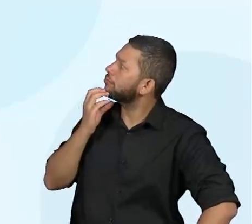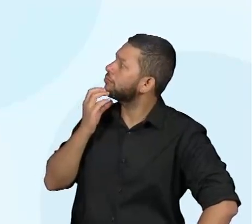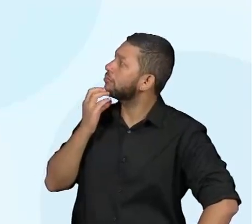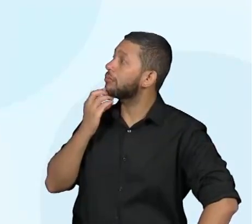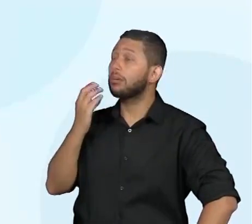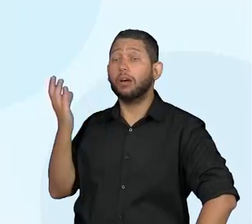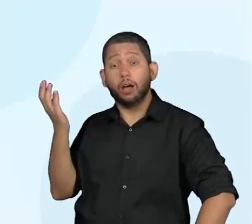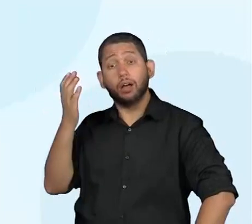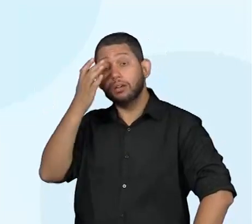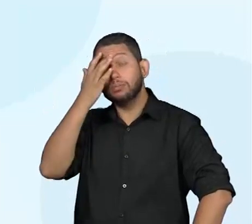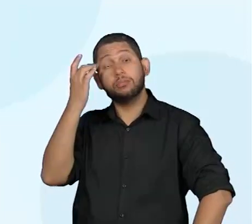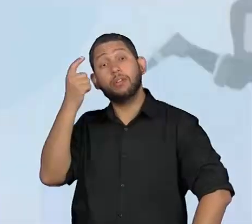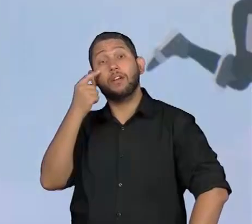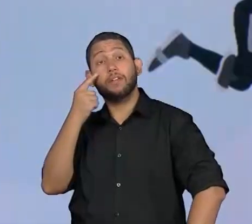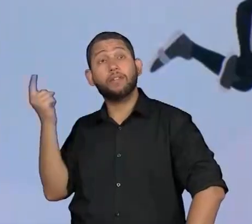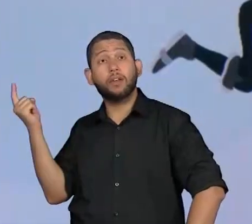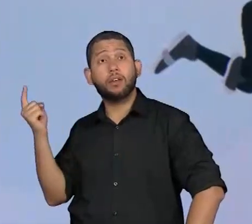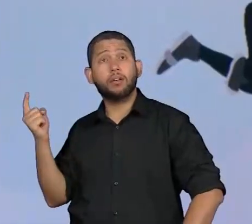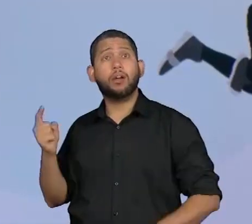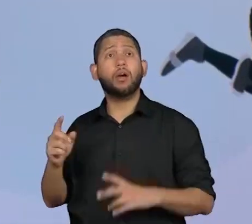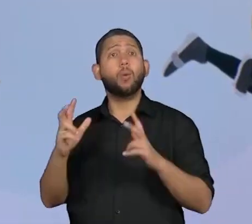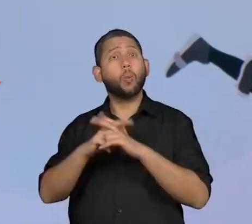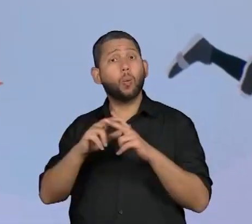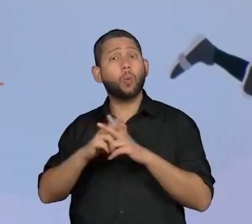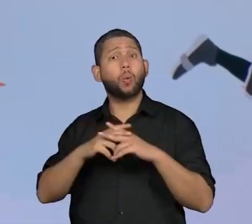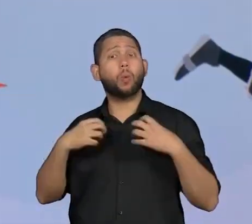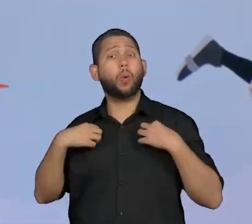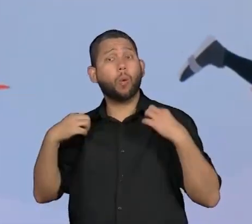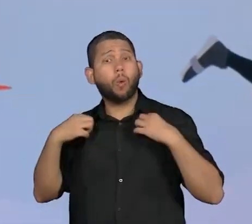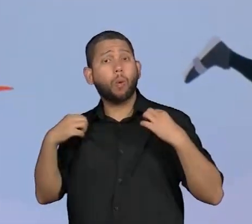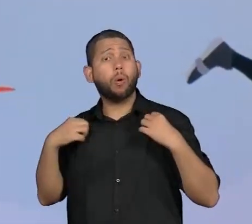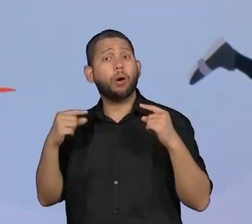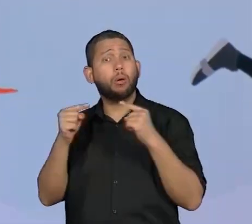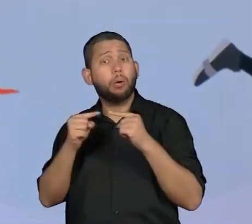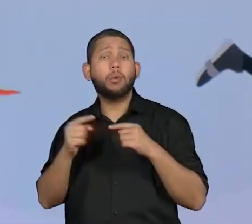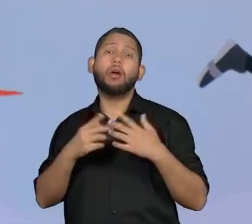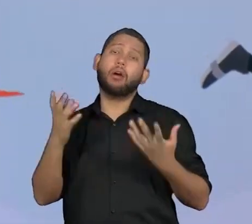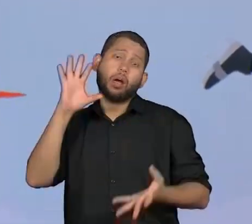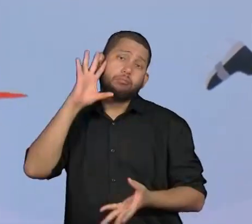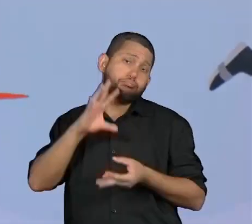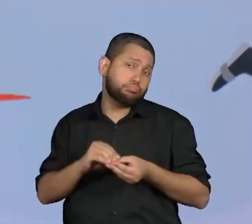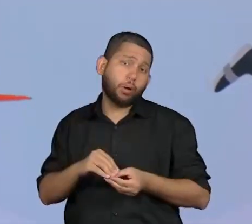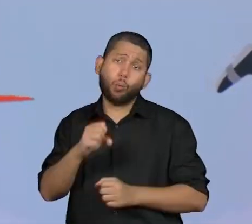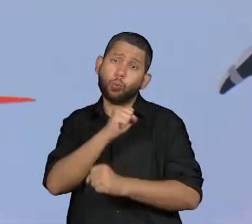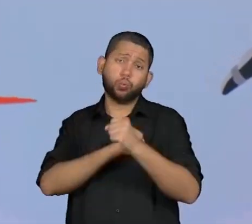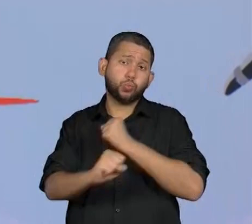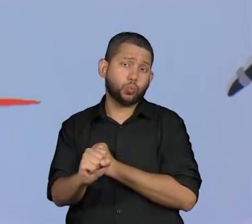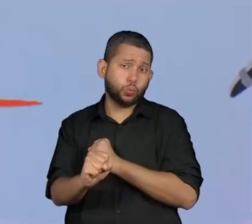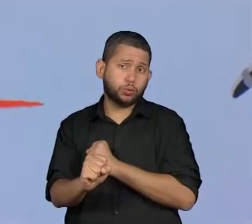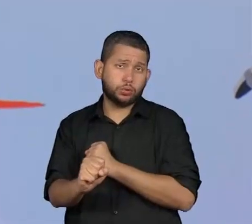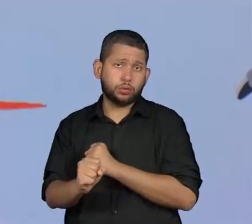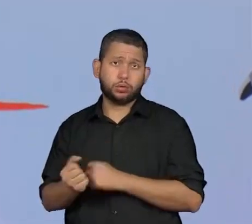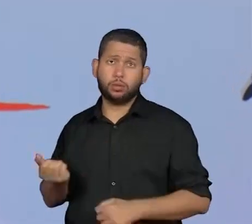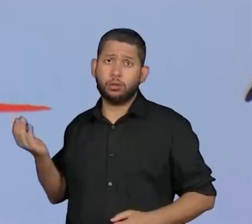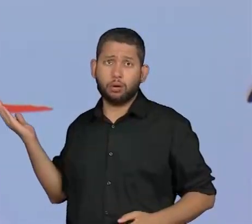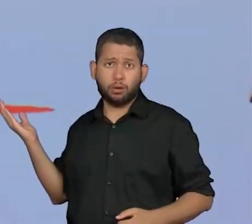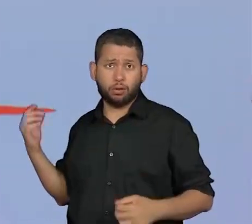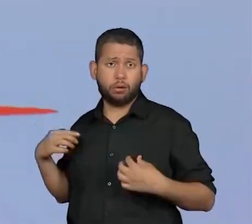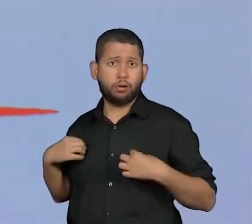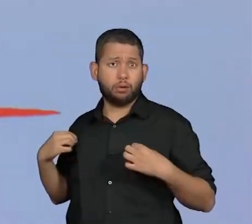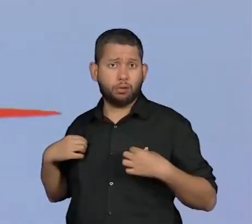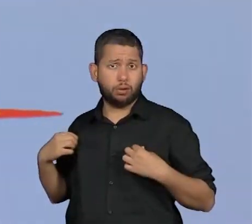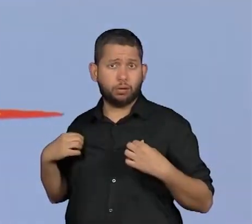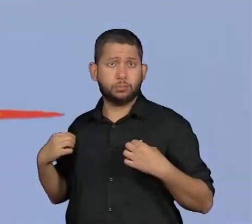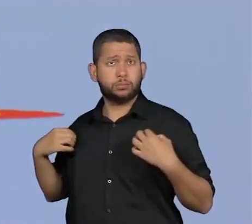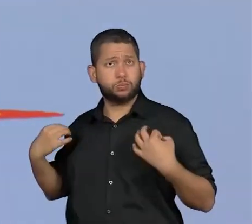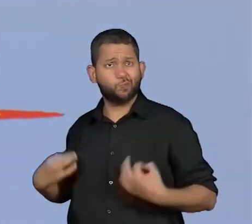Luta o primeiro. O segundo também, né? Isso mesmo. Primeiro os dois. porque eu tô vendo que eles estão usando um uniforme.